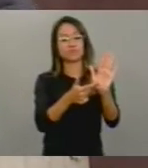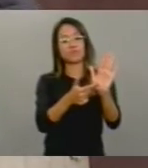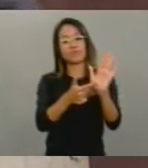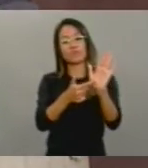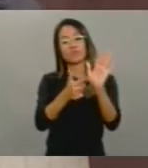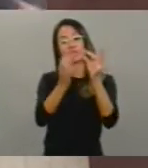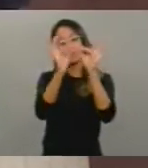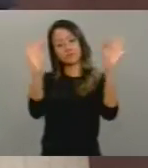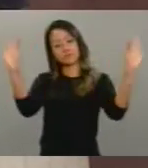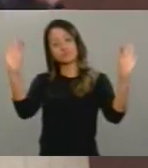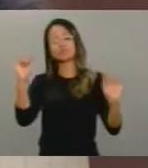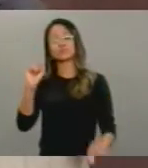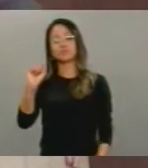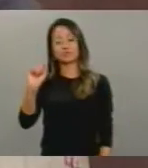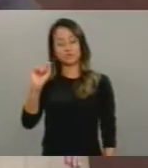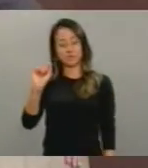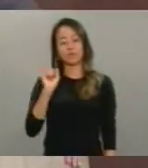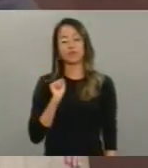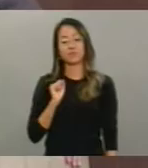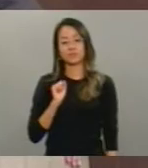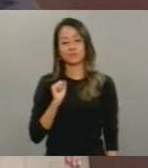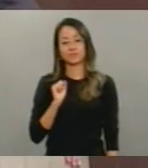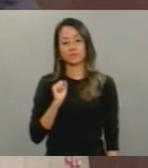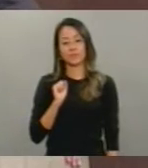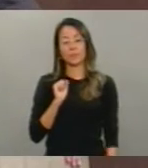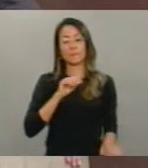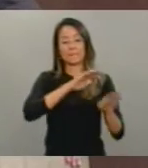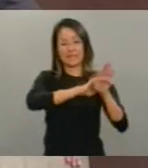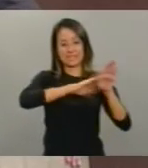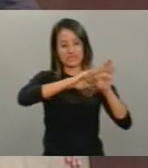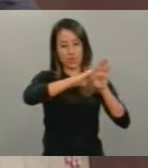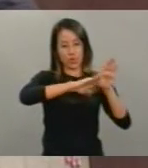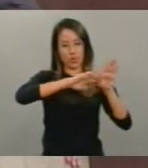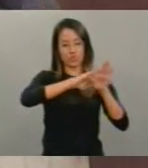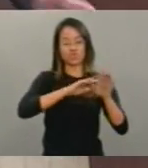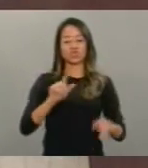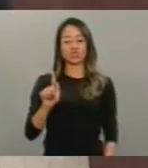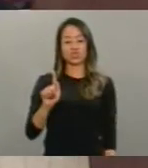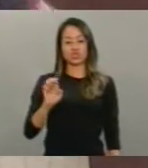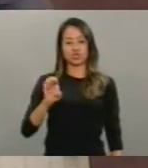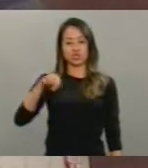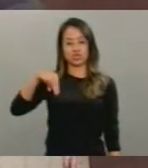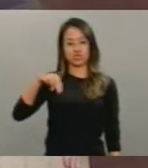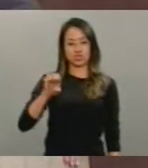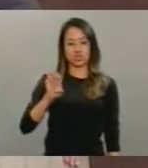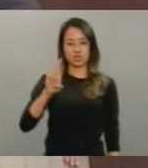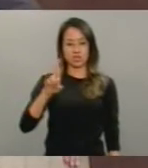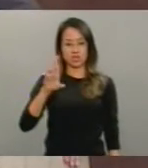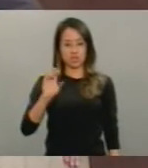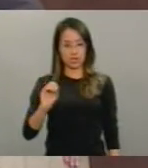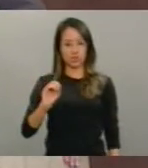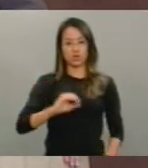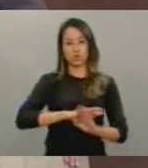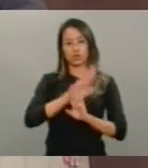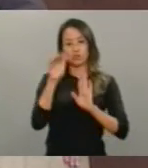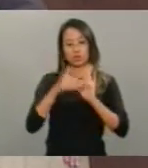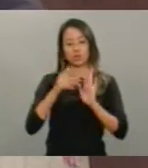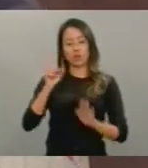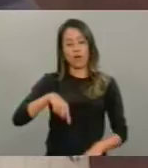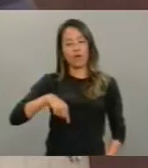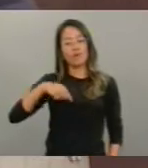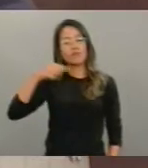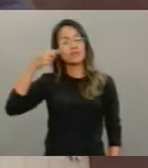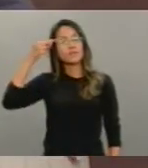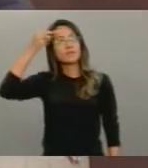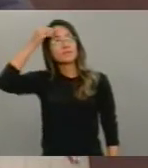anacrônica, de uma possível ideologia de gênero. Porque tudo que nós pensamos, obviamente, é ideológico. O